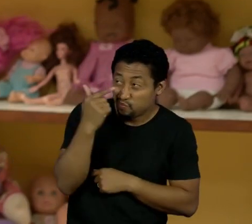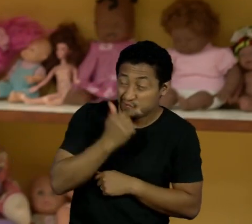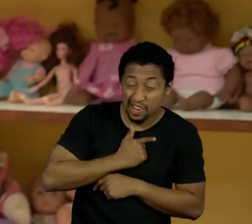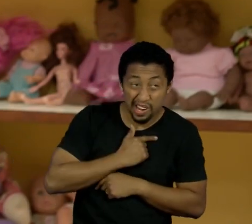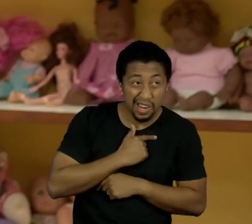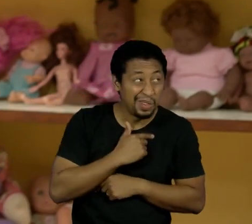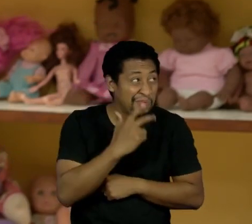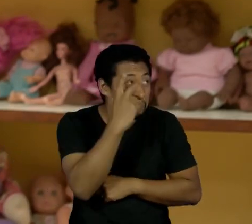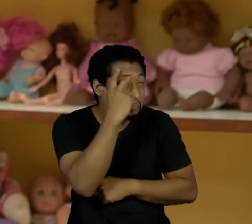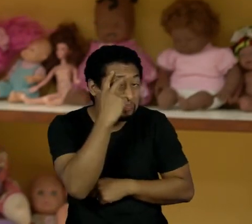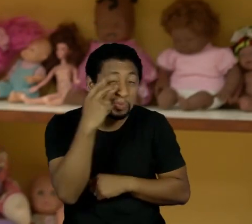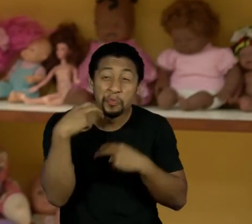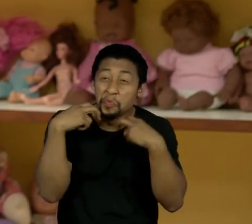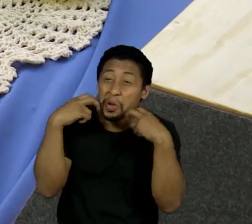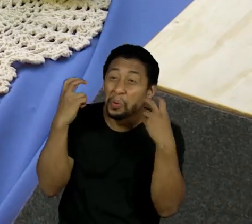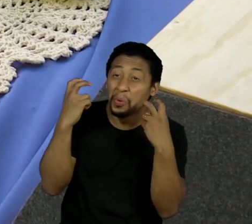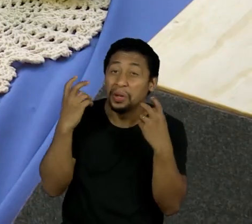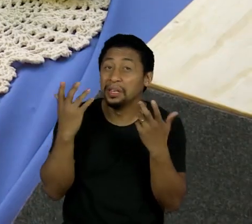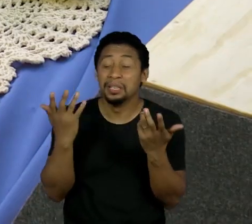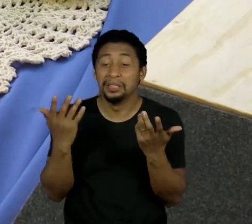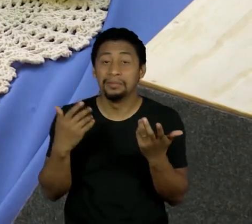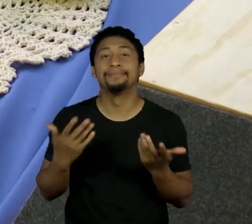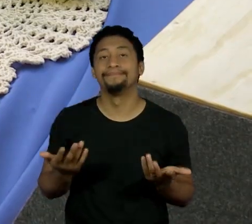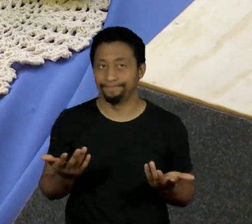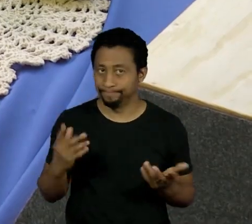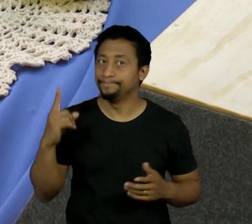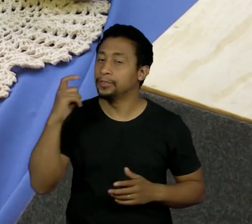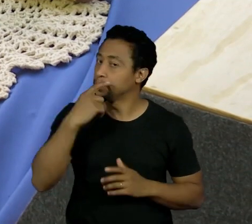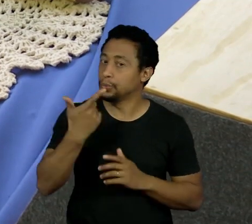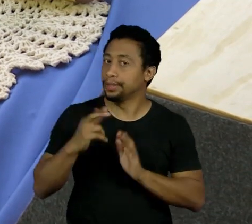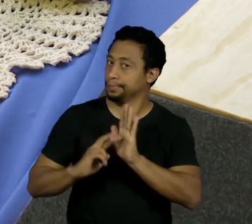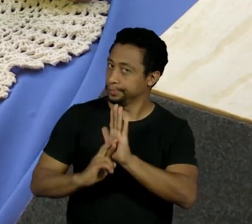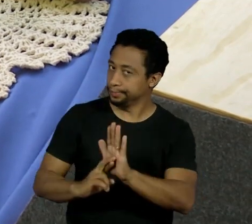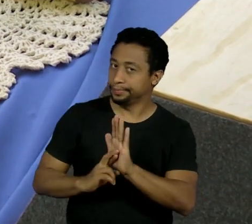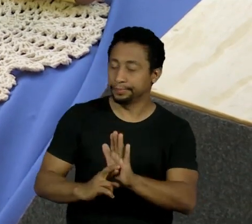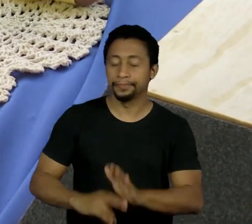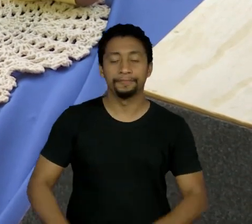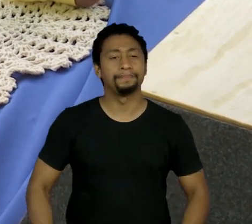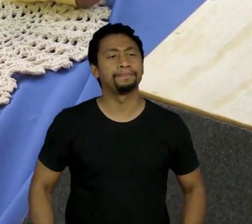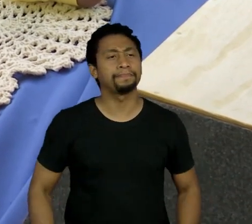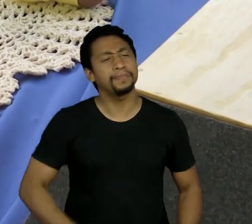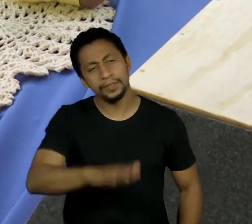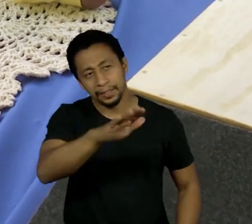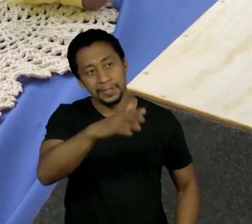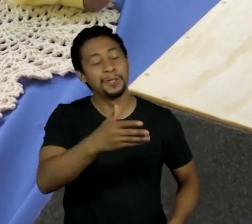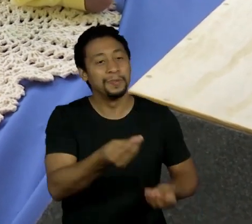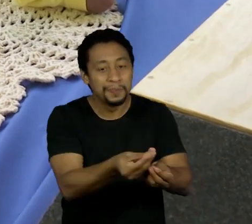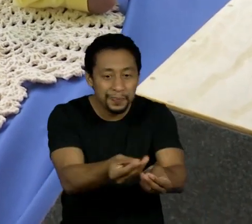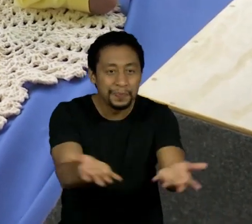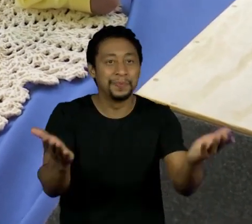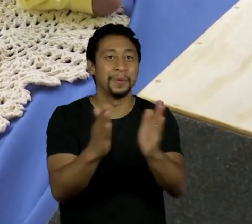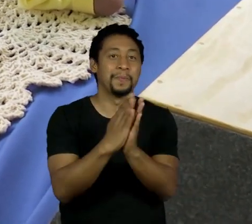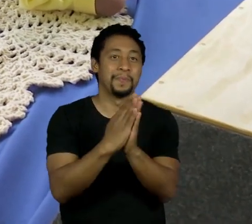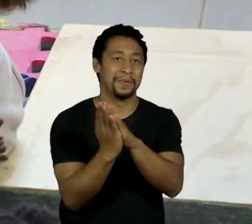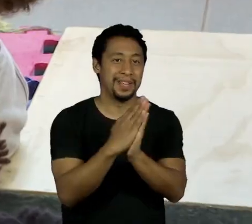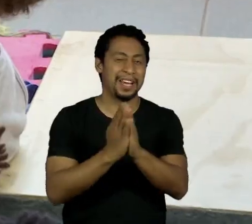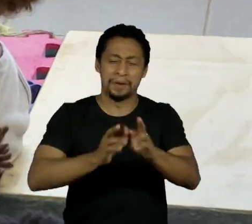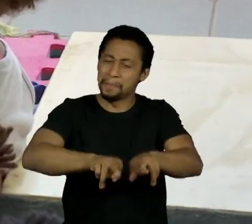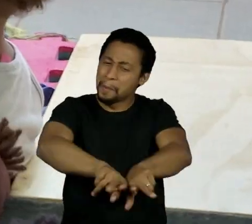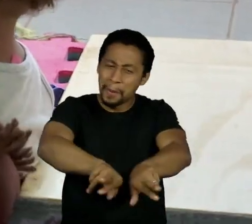vergonha daquilo que não está representado. Trazer as bonecas é uma possibilidade, então,